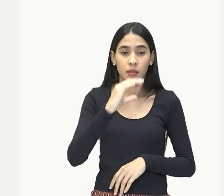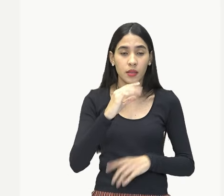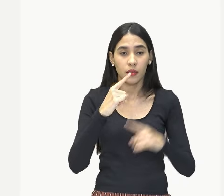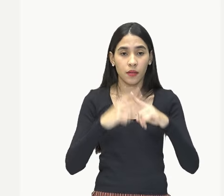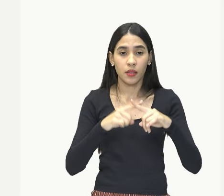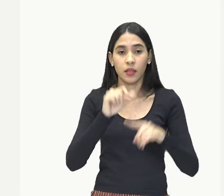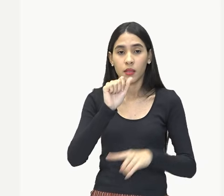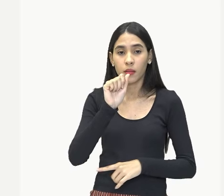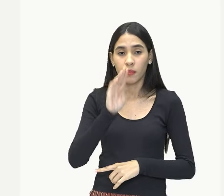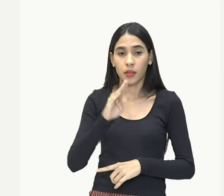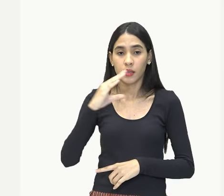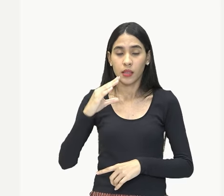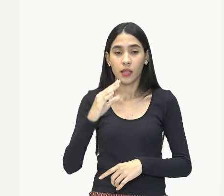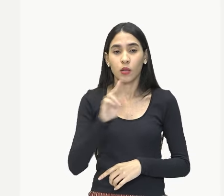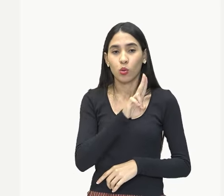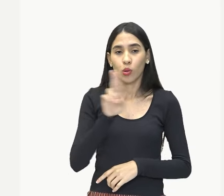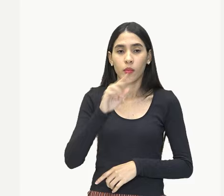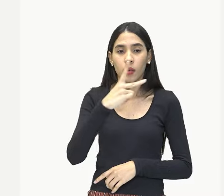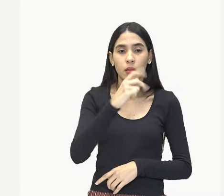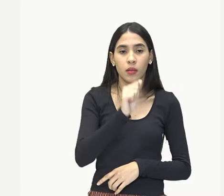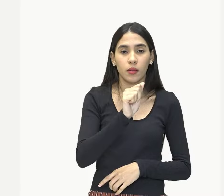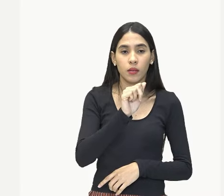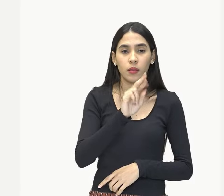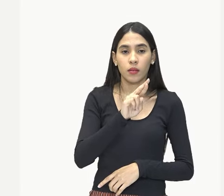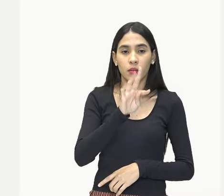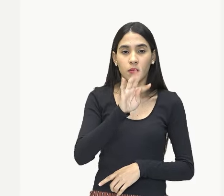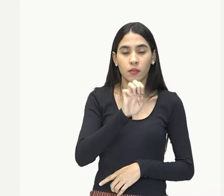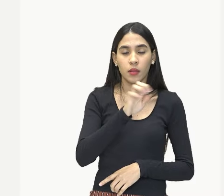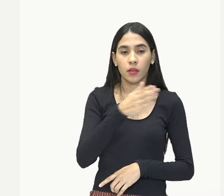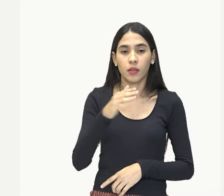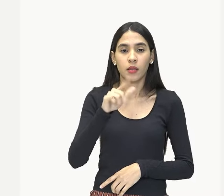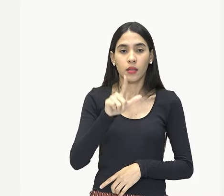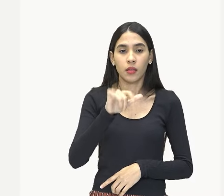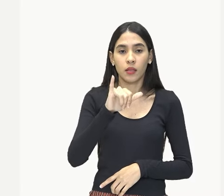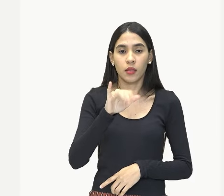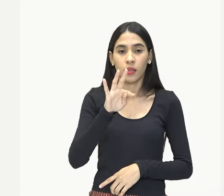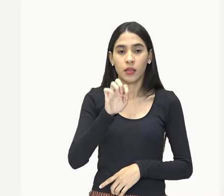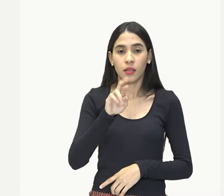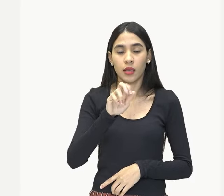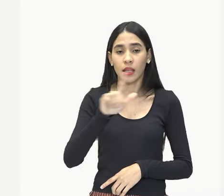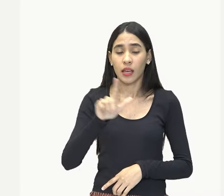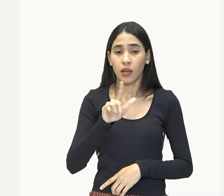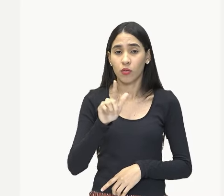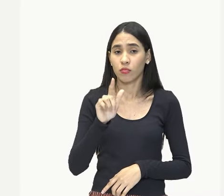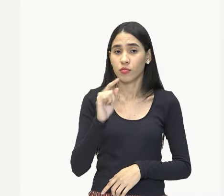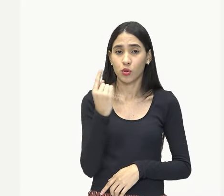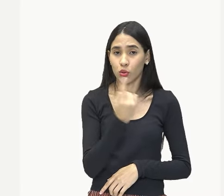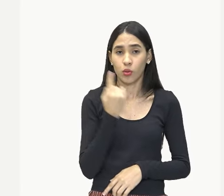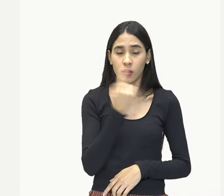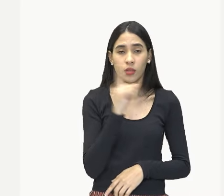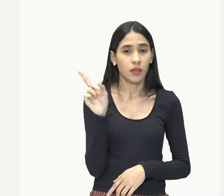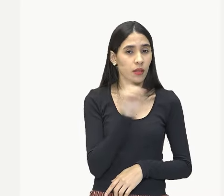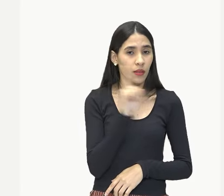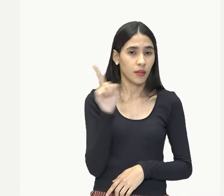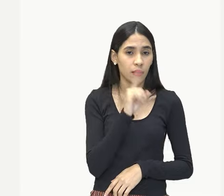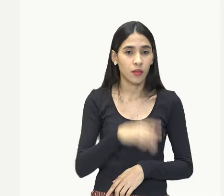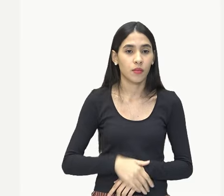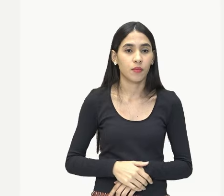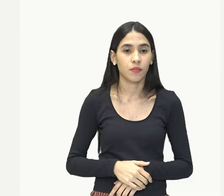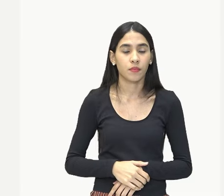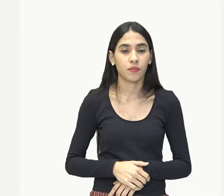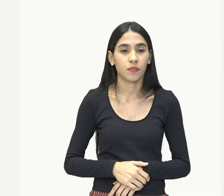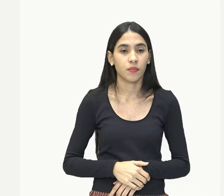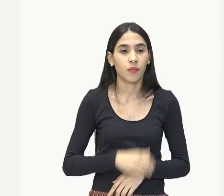de parte literal, nós temos que lembrar que, na verdade, elas não estão sozinhas. Aí, o coeficiente